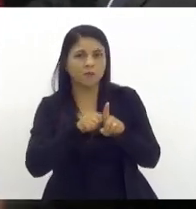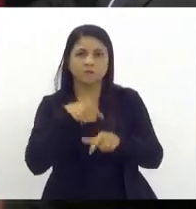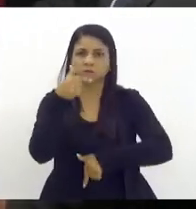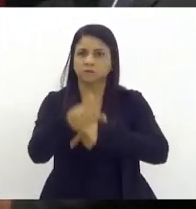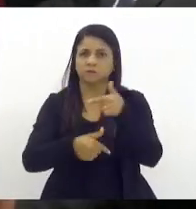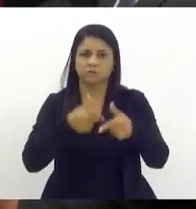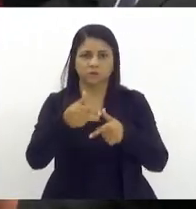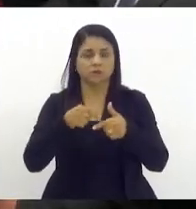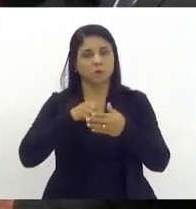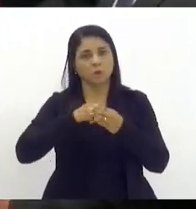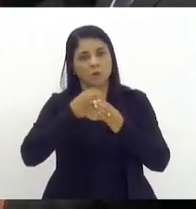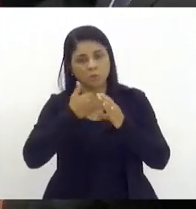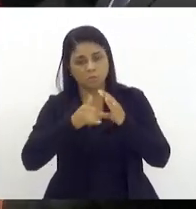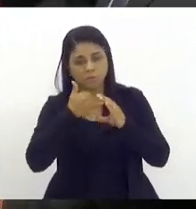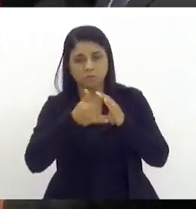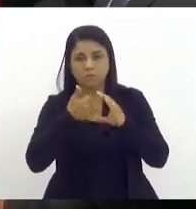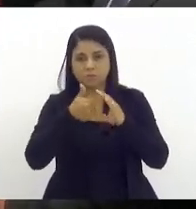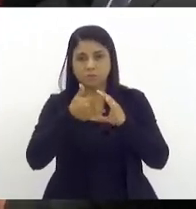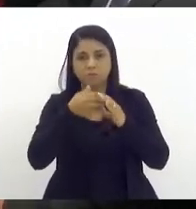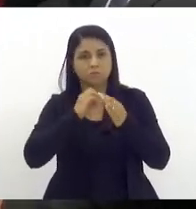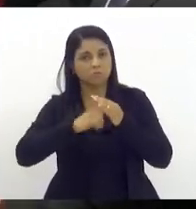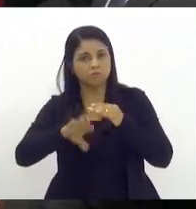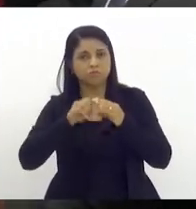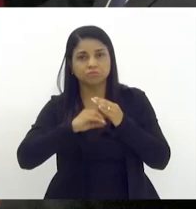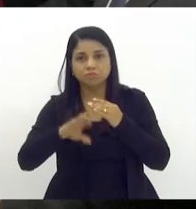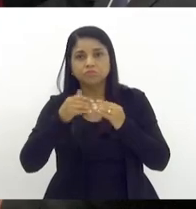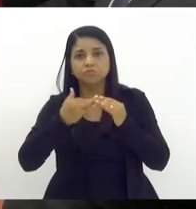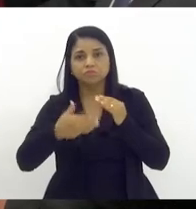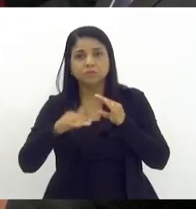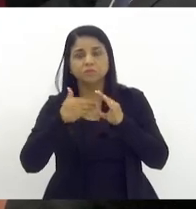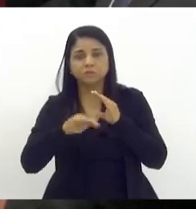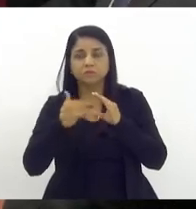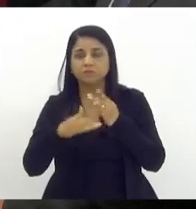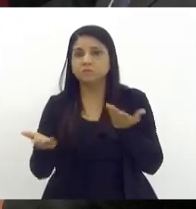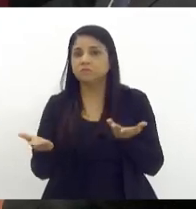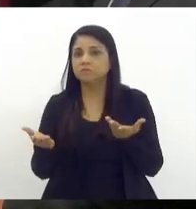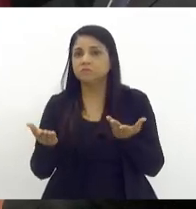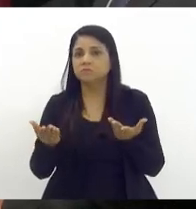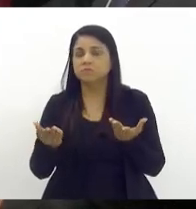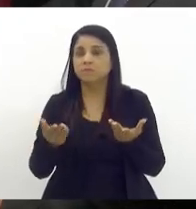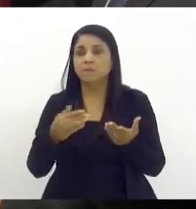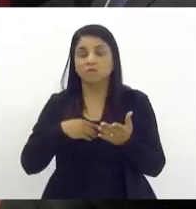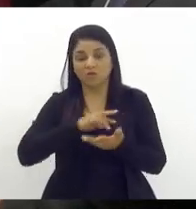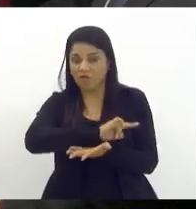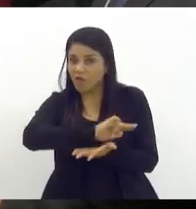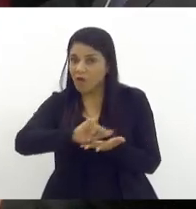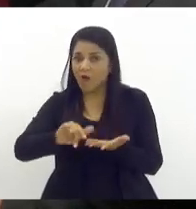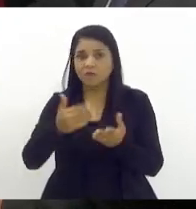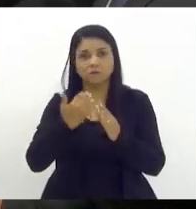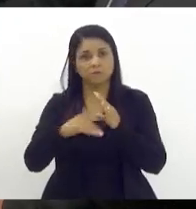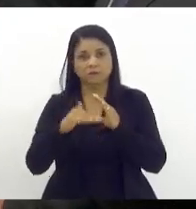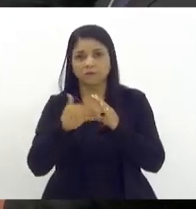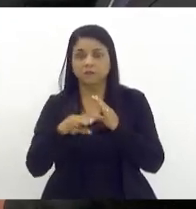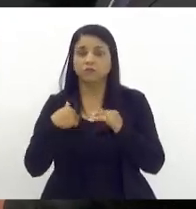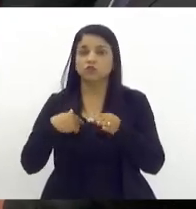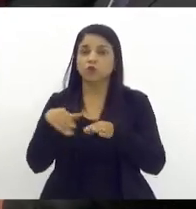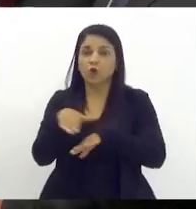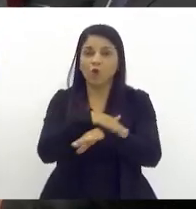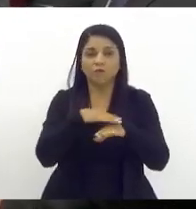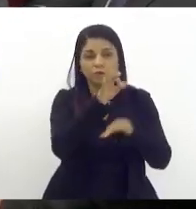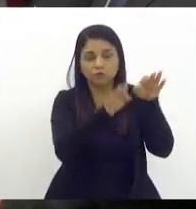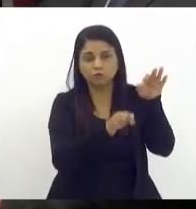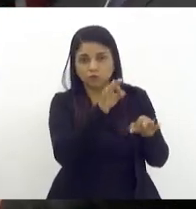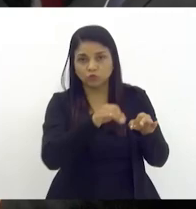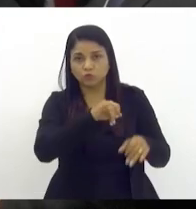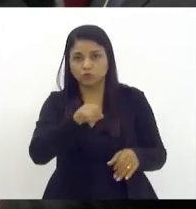Agora, presidente, são várias mensagens. Ali, por exemplo, a gente conversa com os juízes auxiliares da presidência,